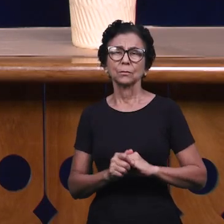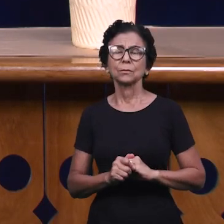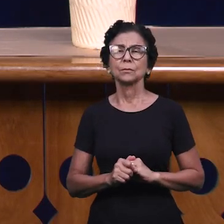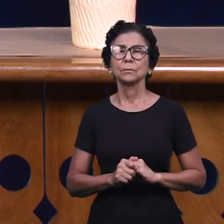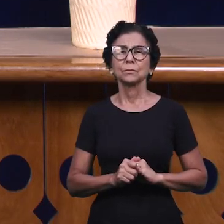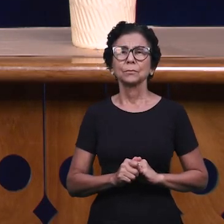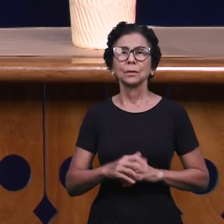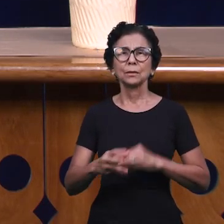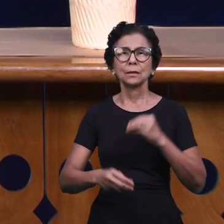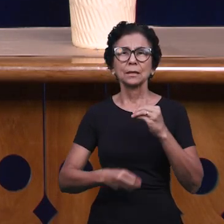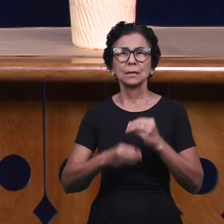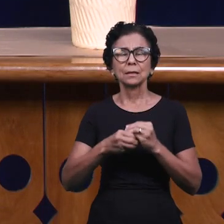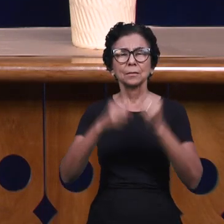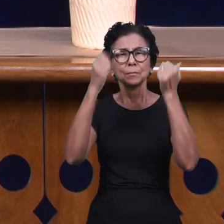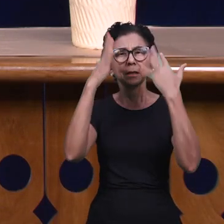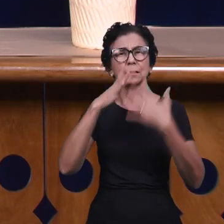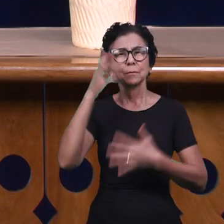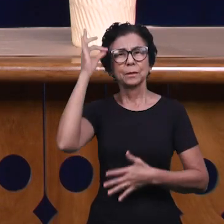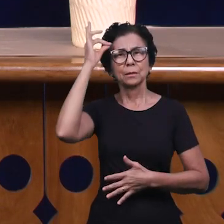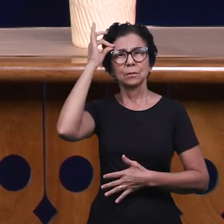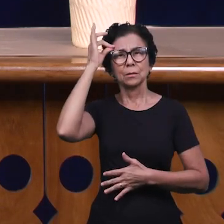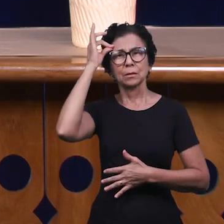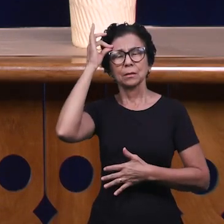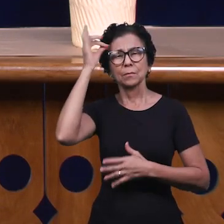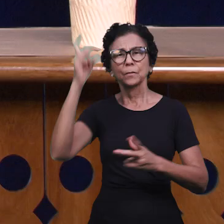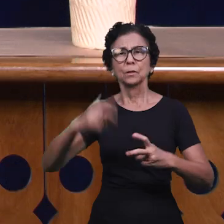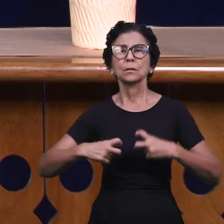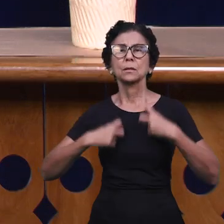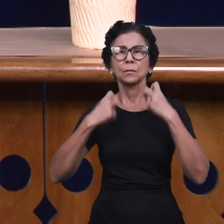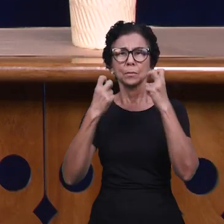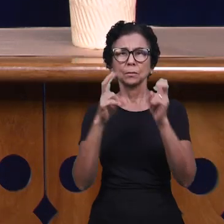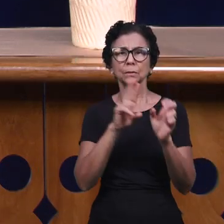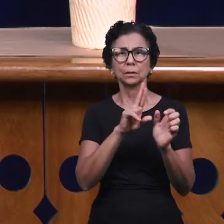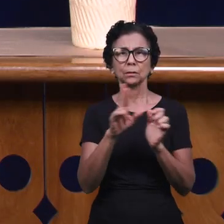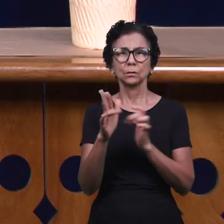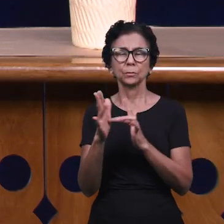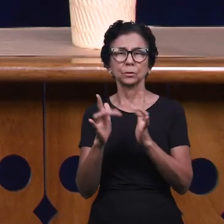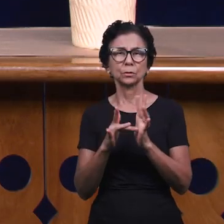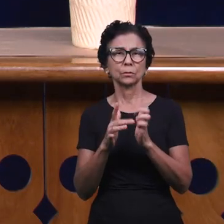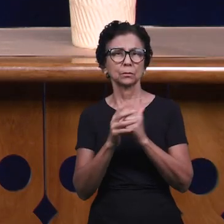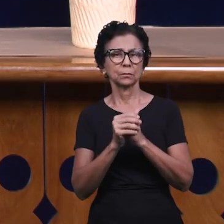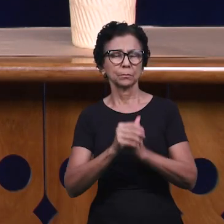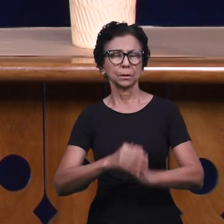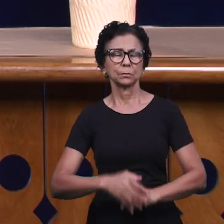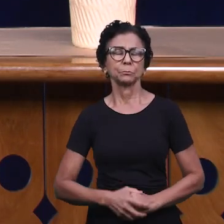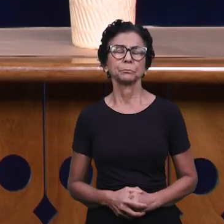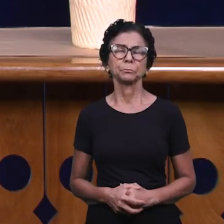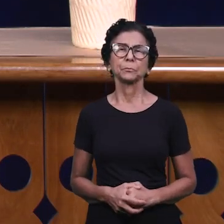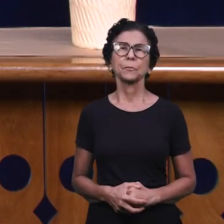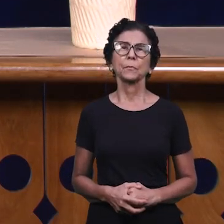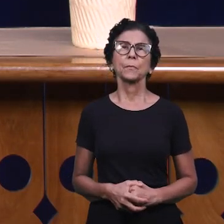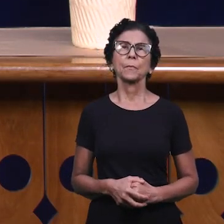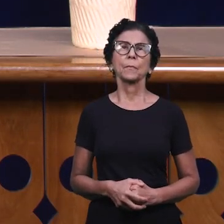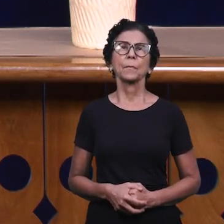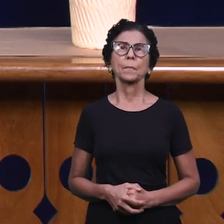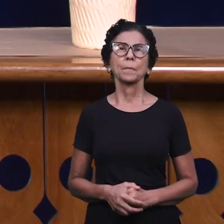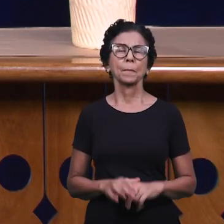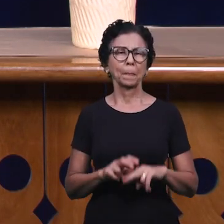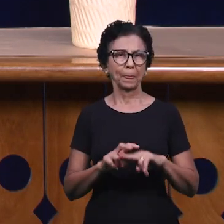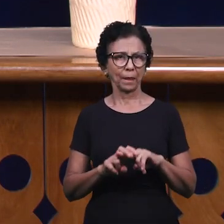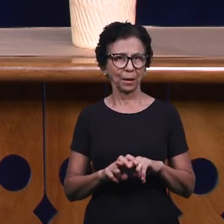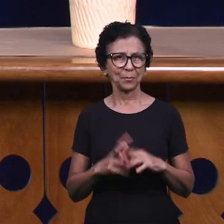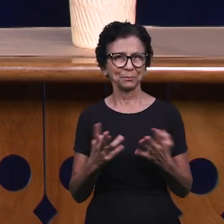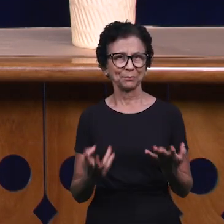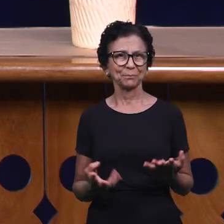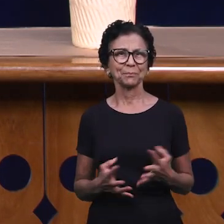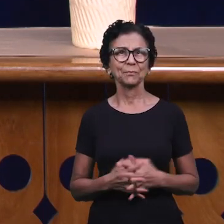Nós clamamos assim, Senhor, pelo sangue e em nome de Jesus. Amém. Os irmãos que se colocaram de pé podem se